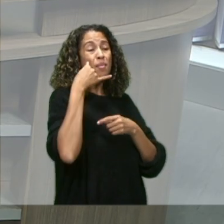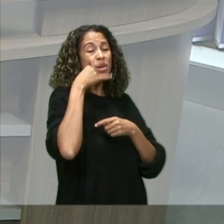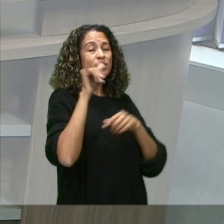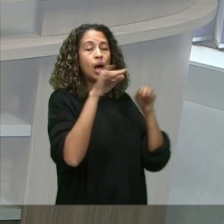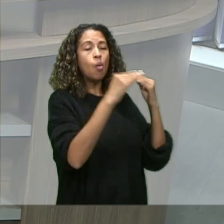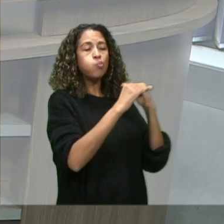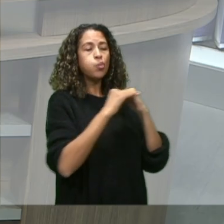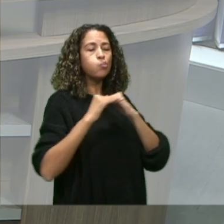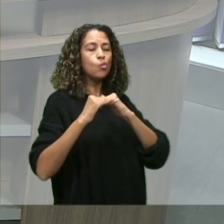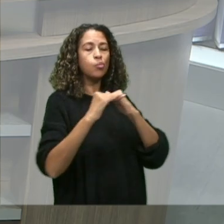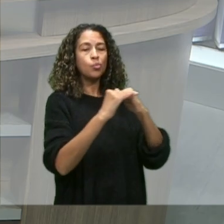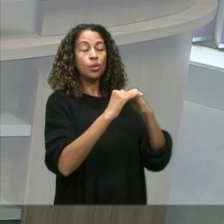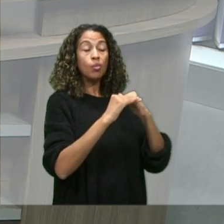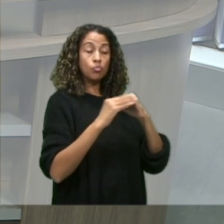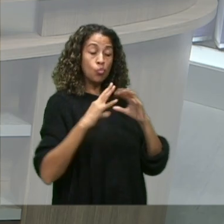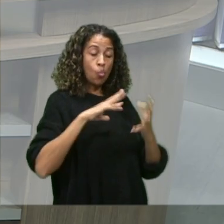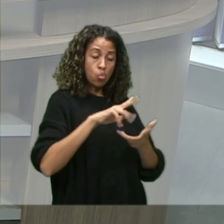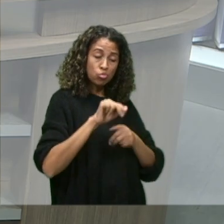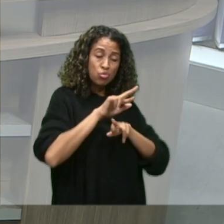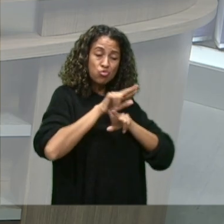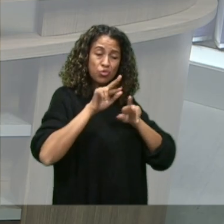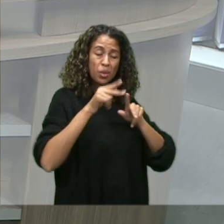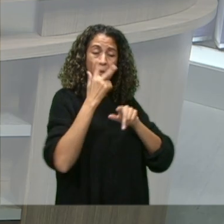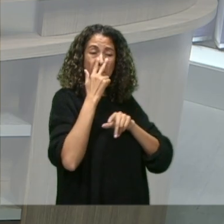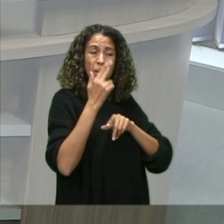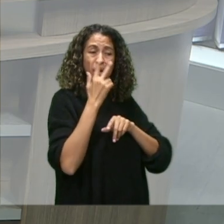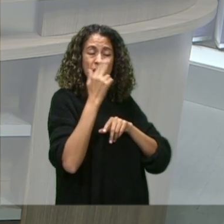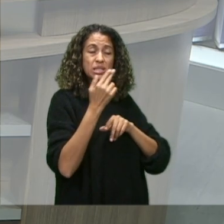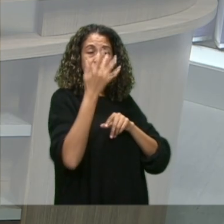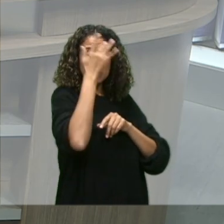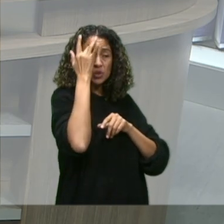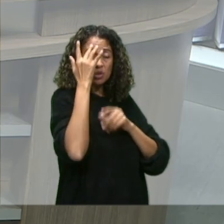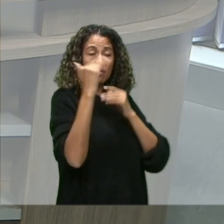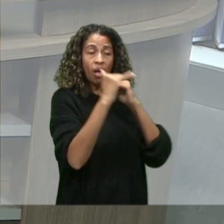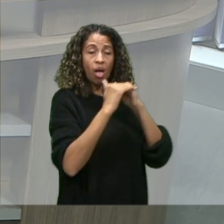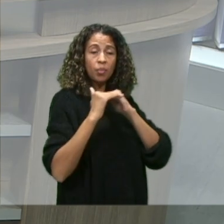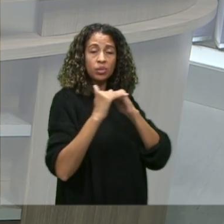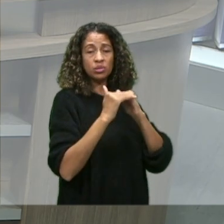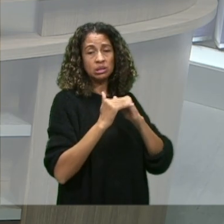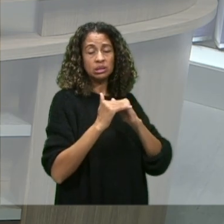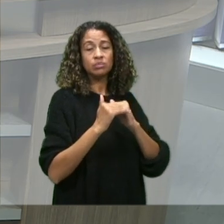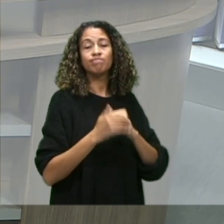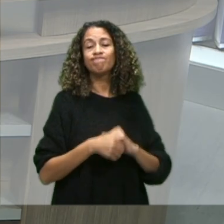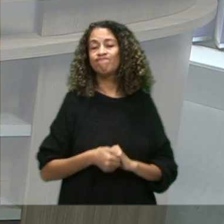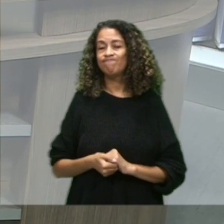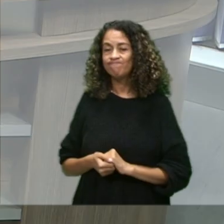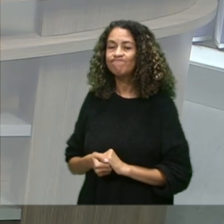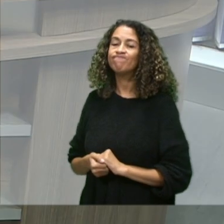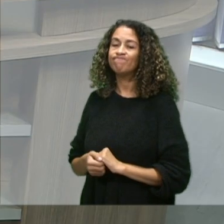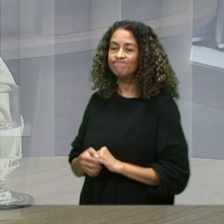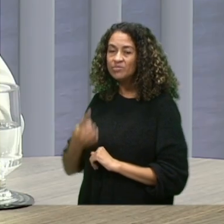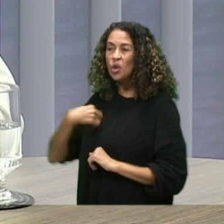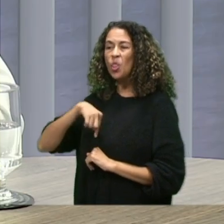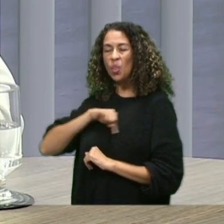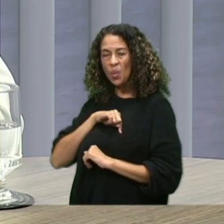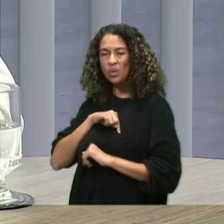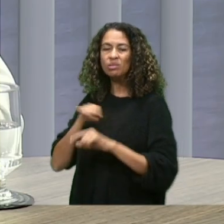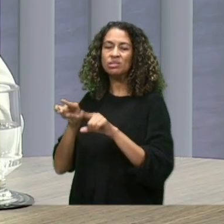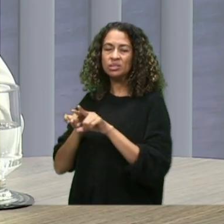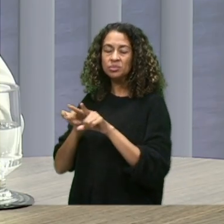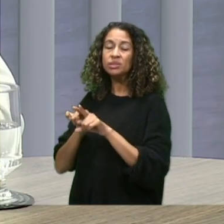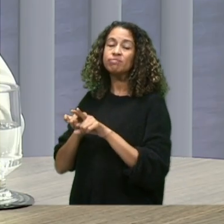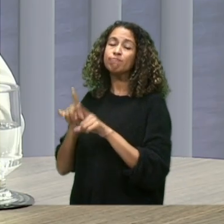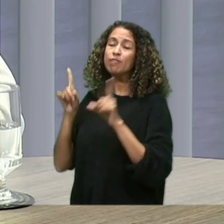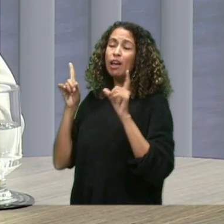toda a diversidade que existe no mundo, né? Eu falo que nós replicamos só, né? Hoje nós replicamos. Dificilmente a gente